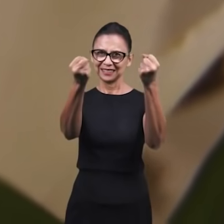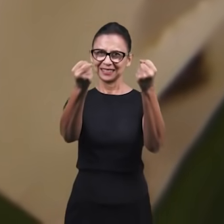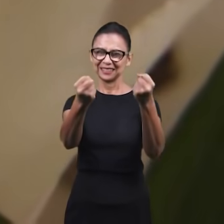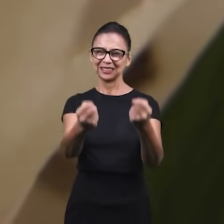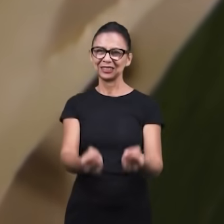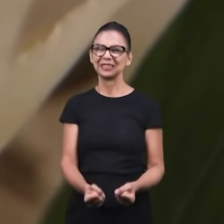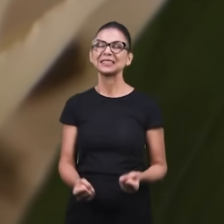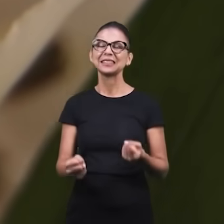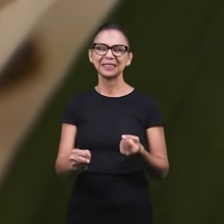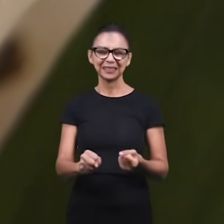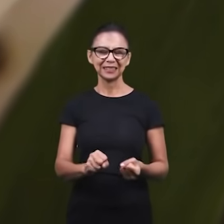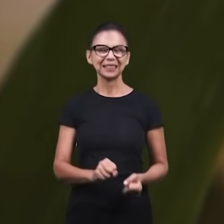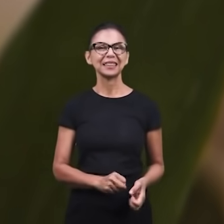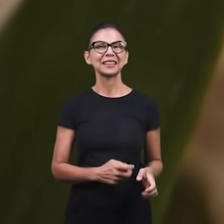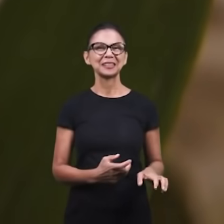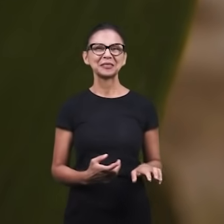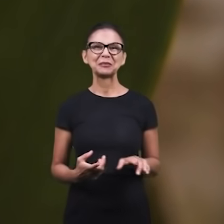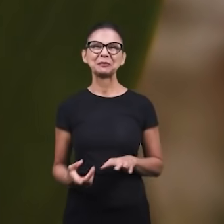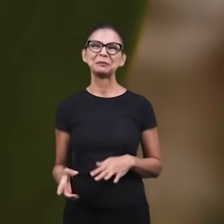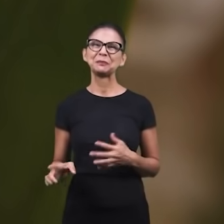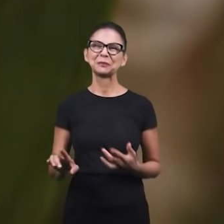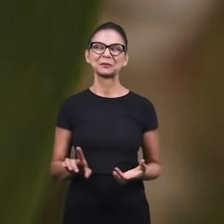pode